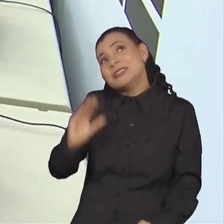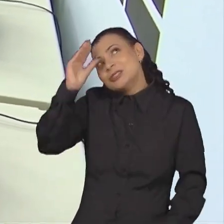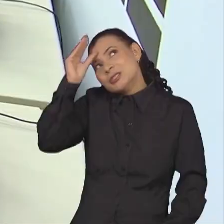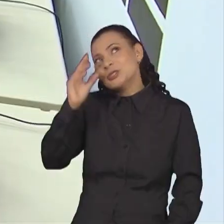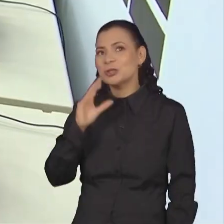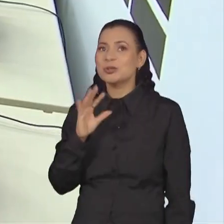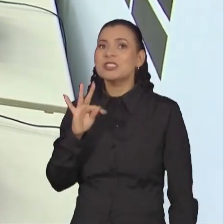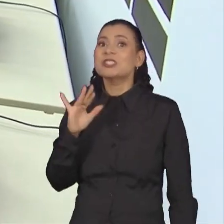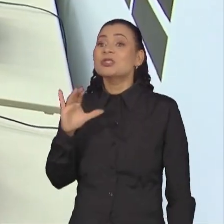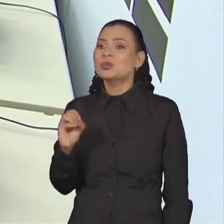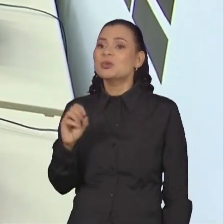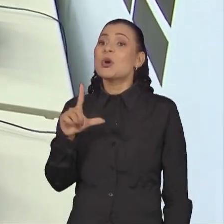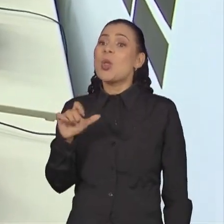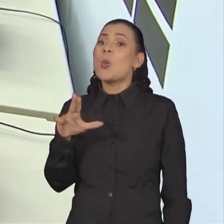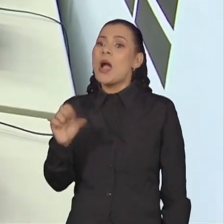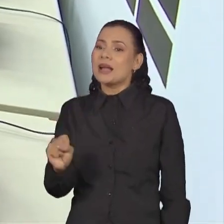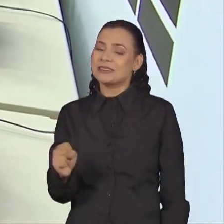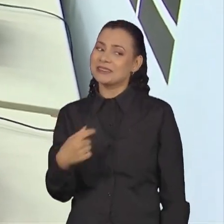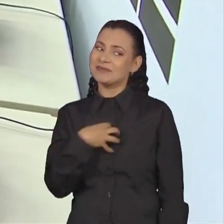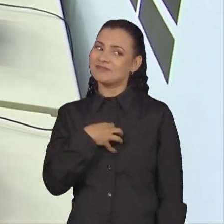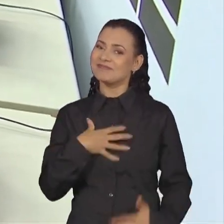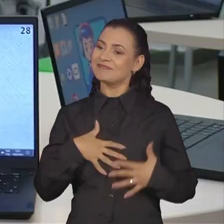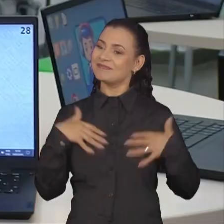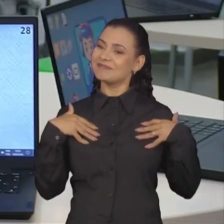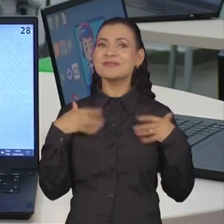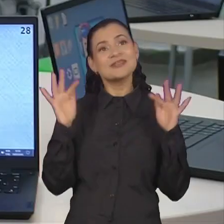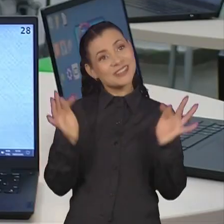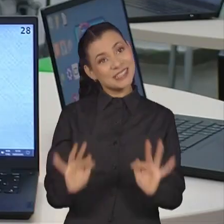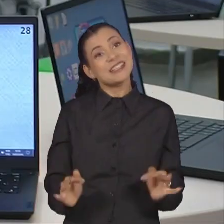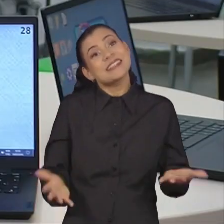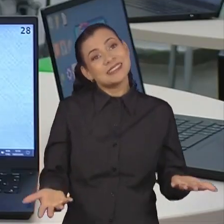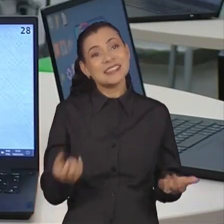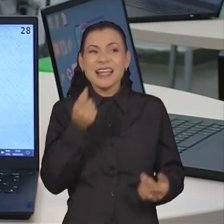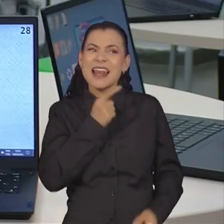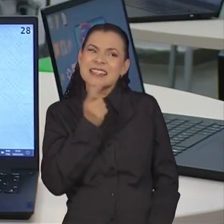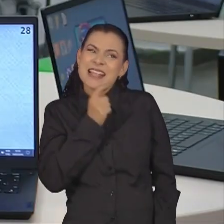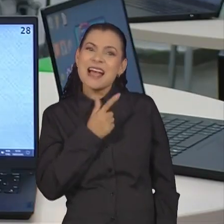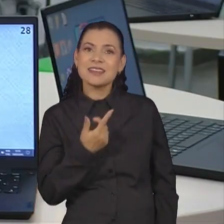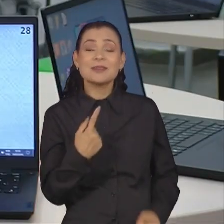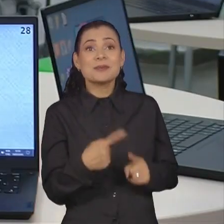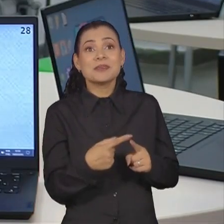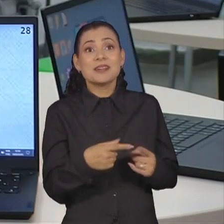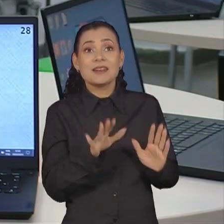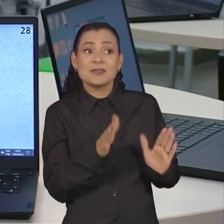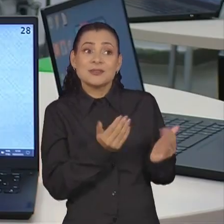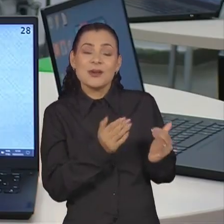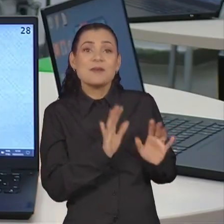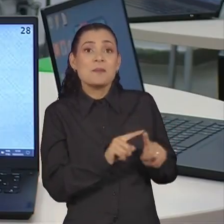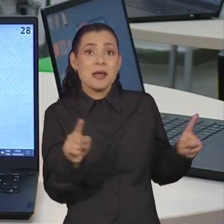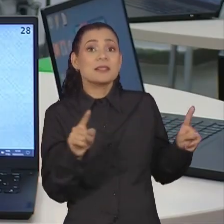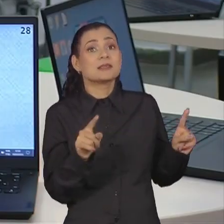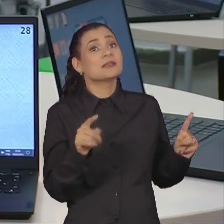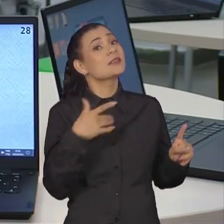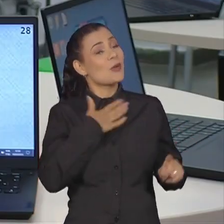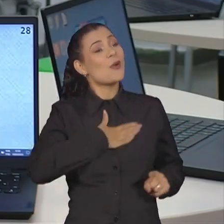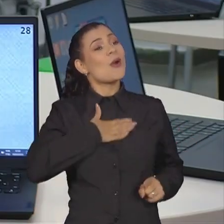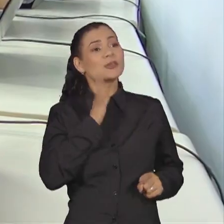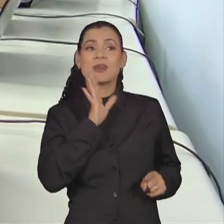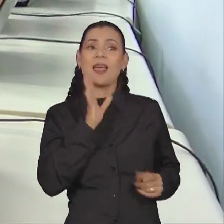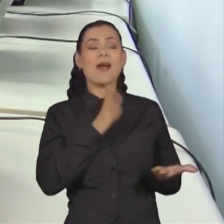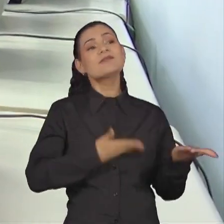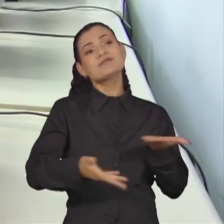crianças estão chamando de tio ali. É engraçado às vezes até, mas é super